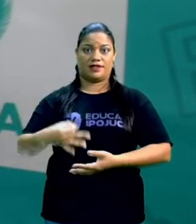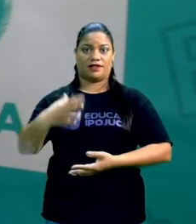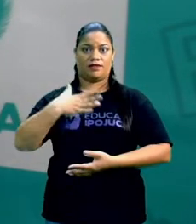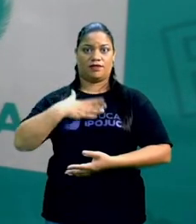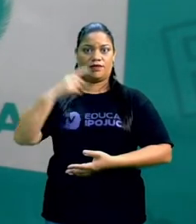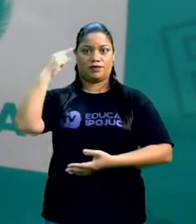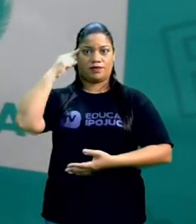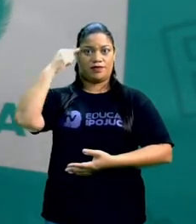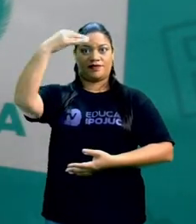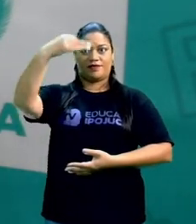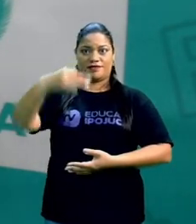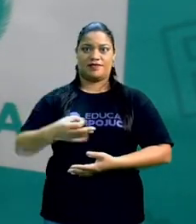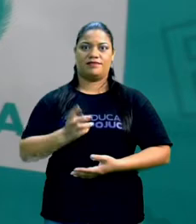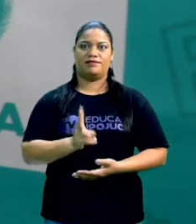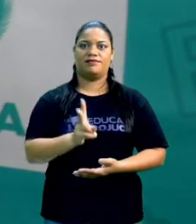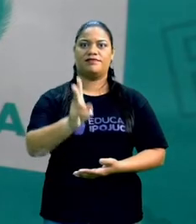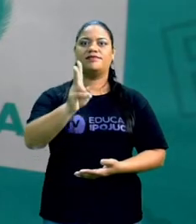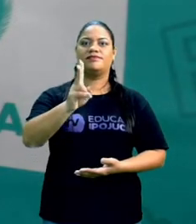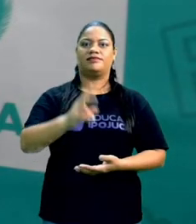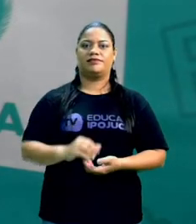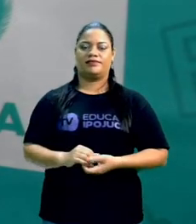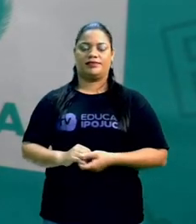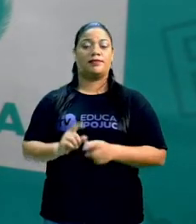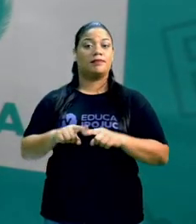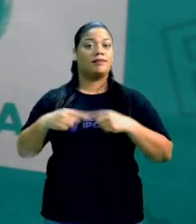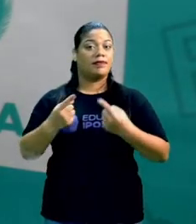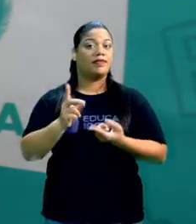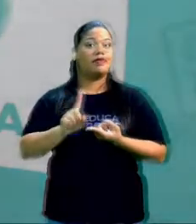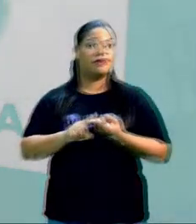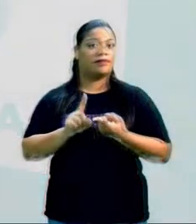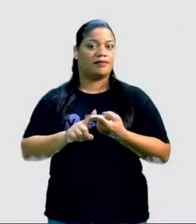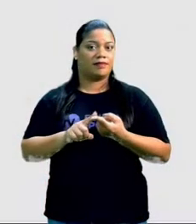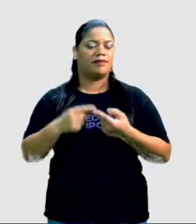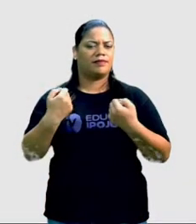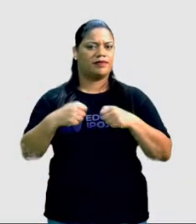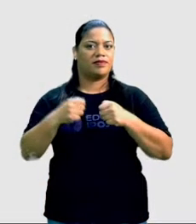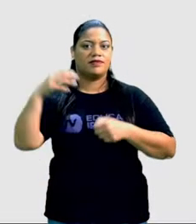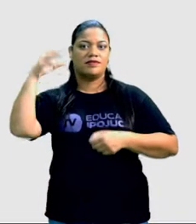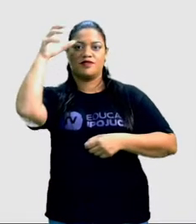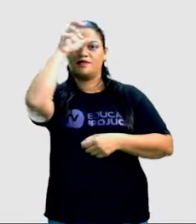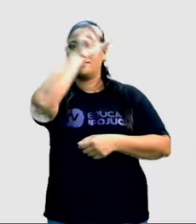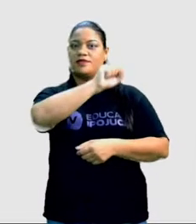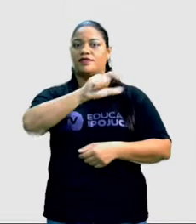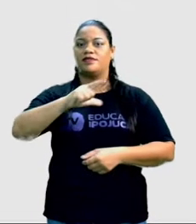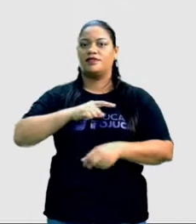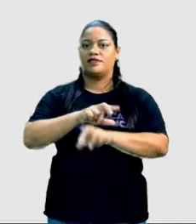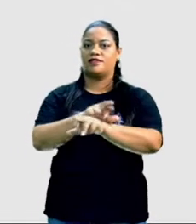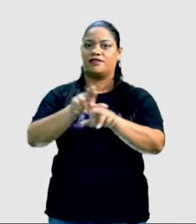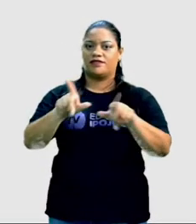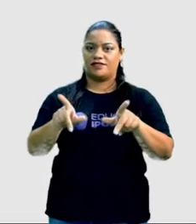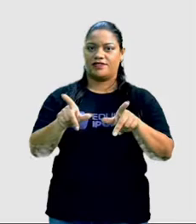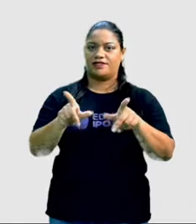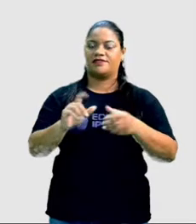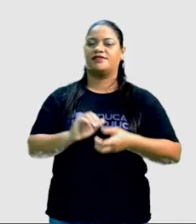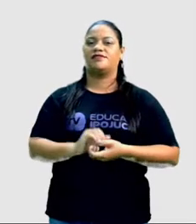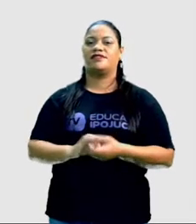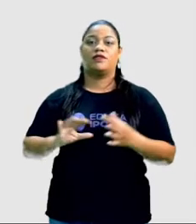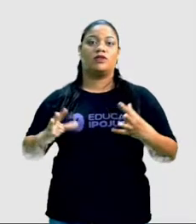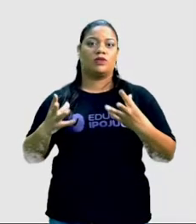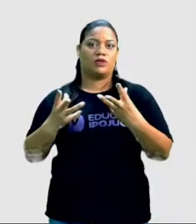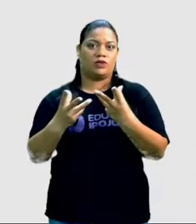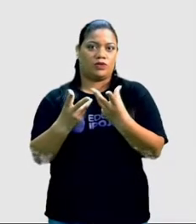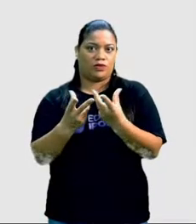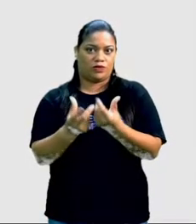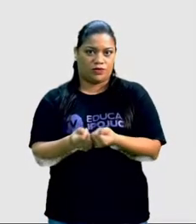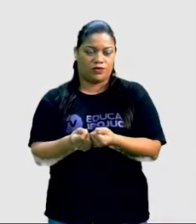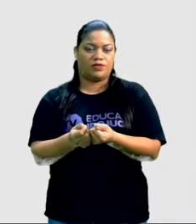verdade. Né? Então aqui, ó, também é necessário compreender que existem diferenças entre todo tipo